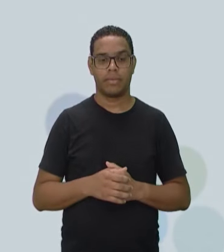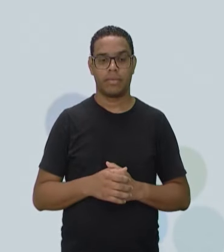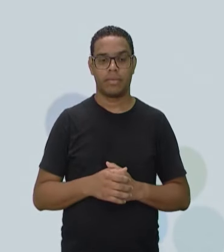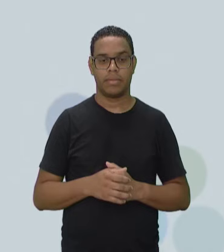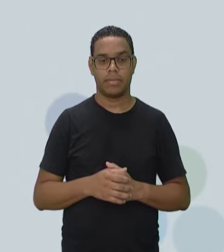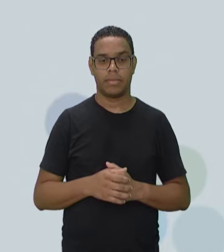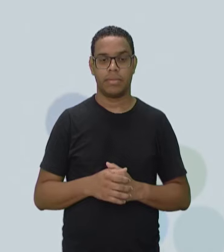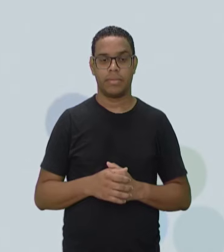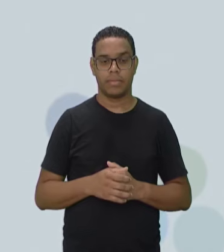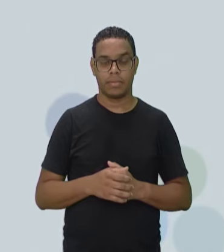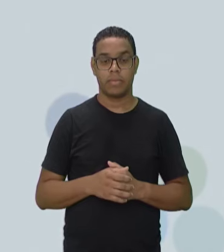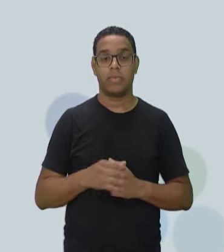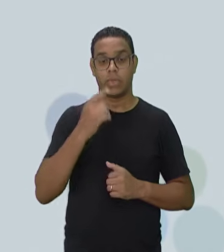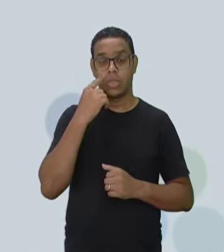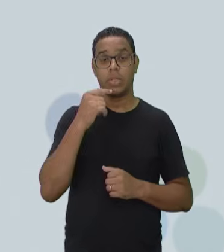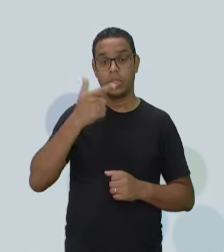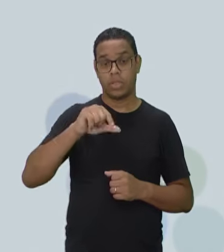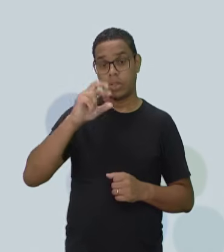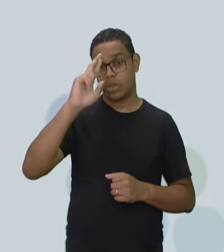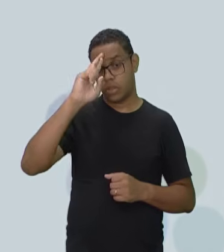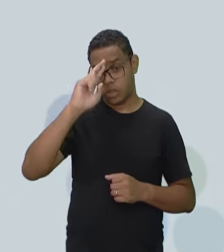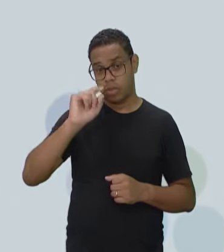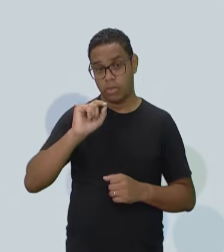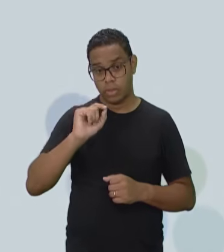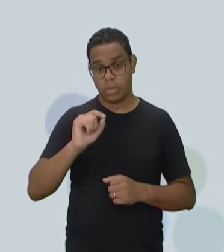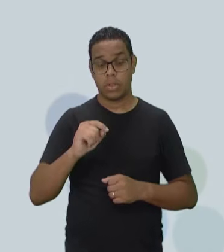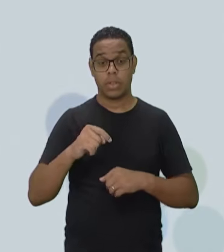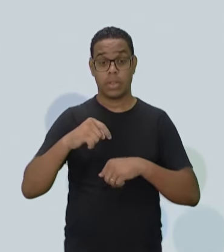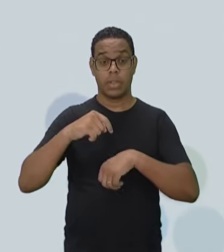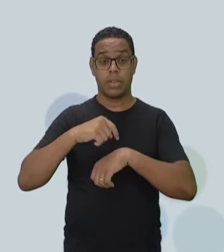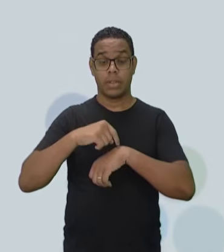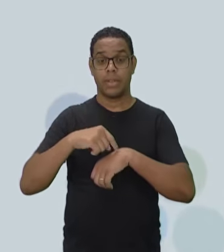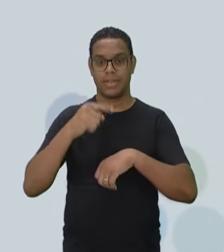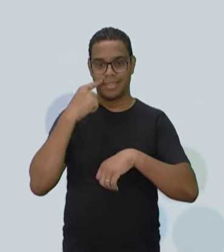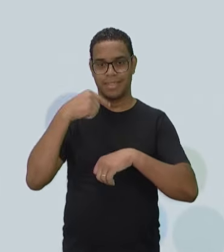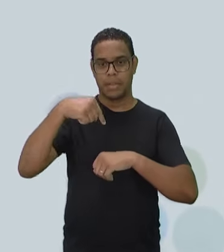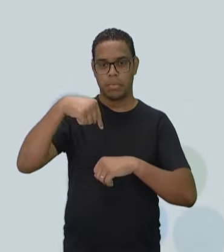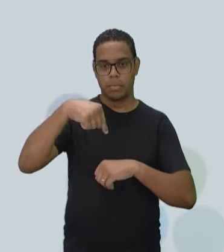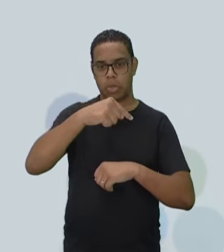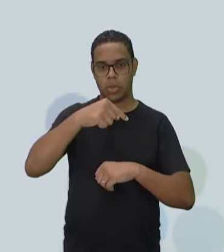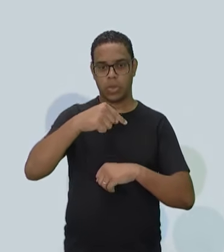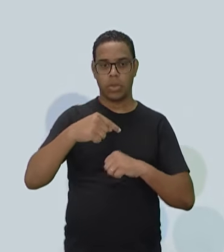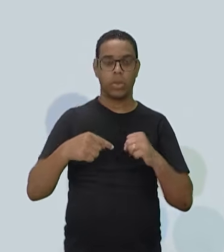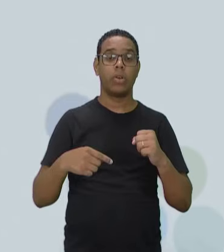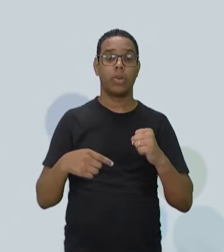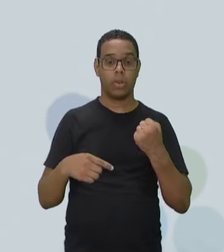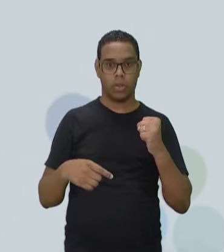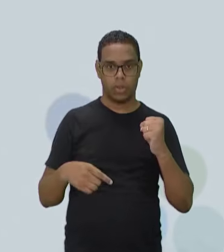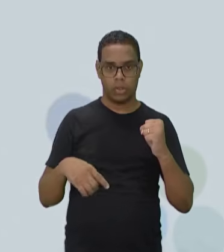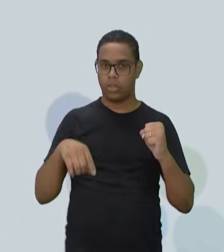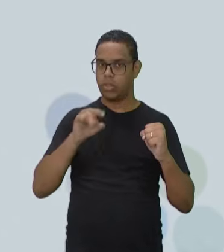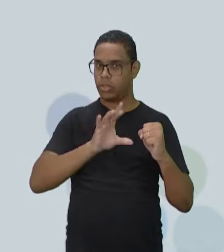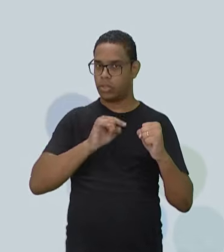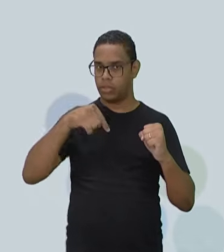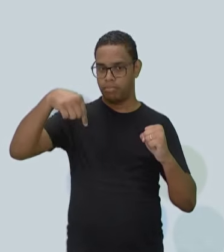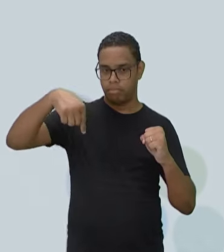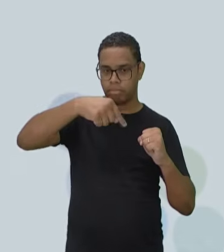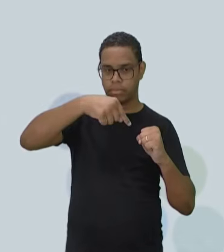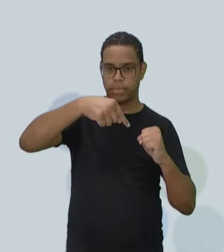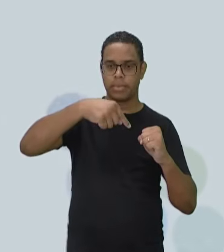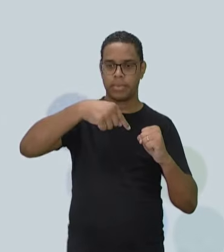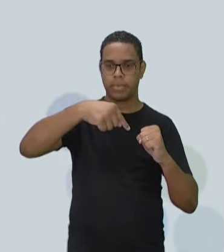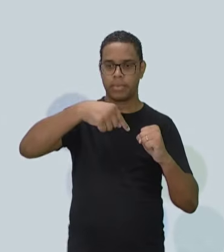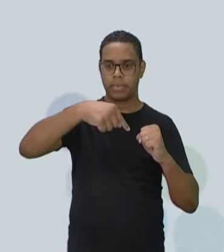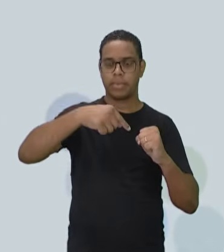eu cheguei aqui de novo, o ponteiro pequeno muda a hora automaticamente.